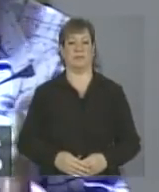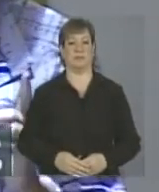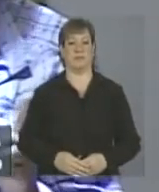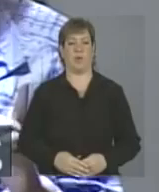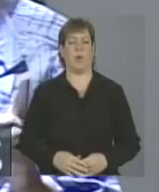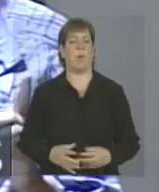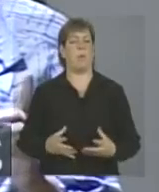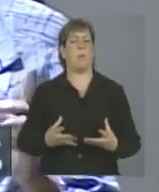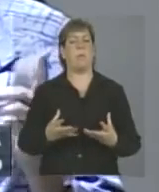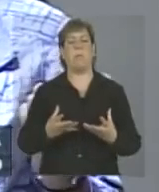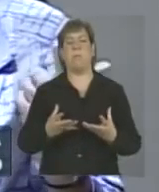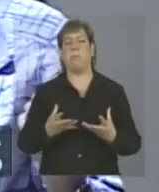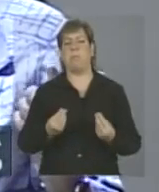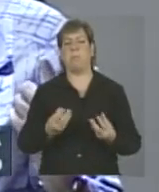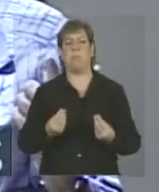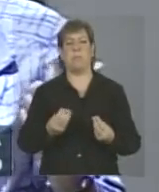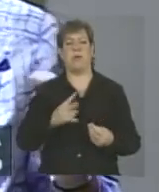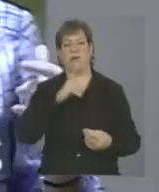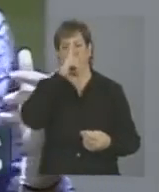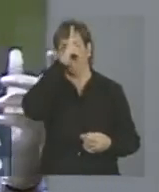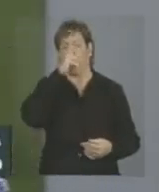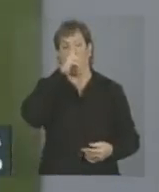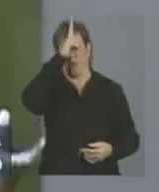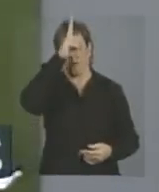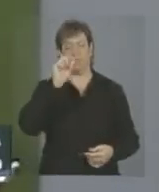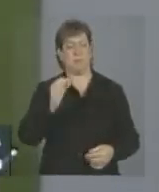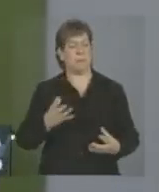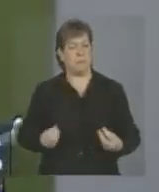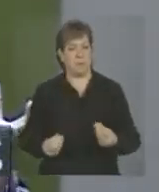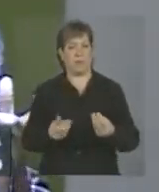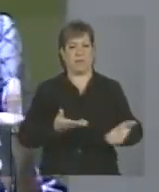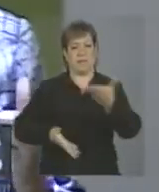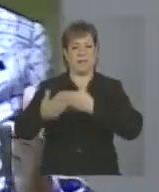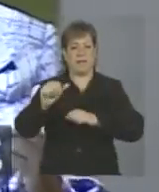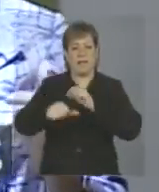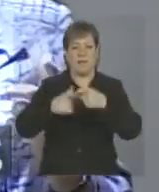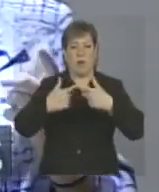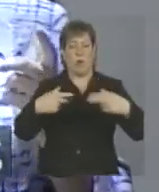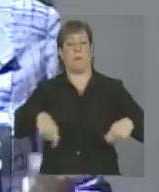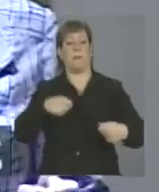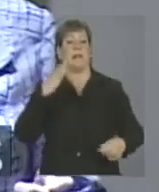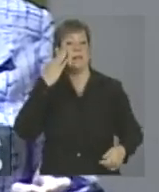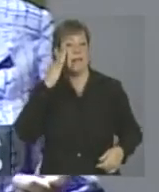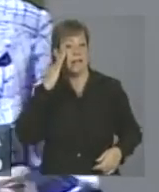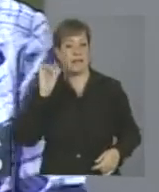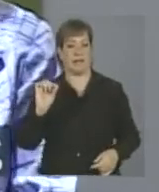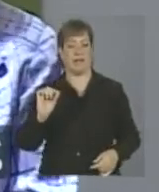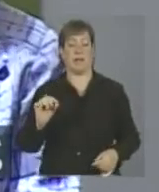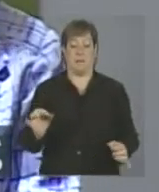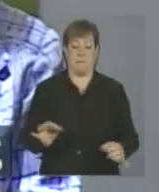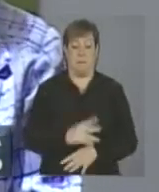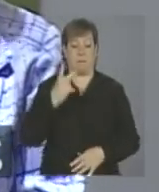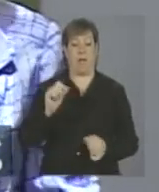de muitas transformações que nós temos de entender rapidamente e estar prontos para